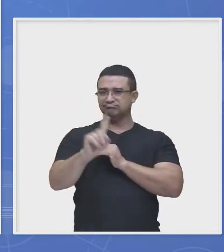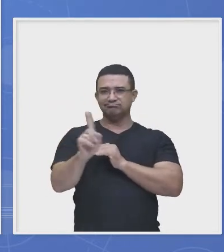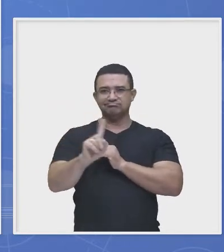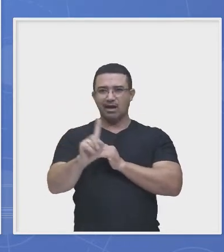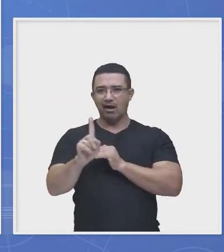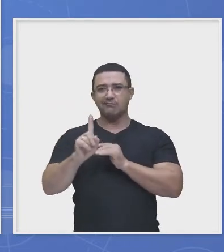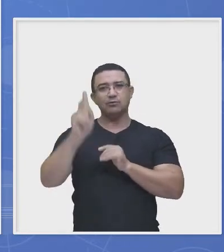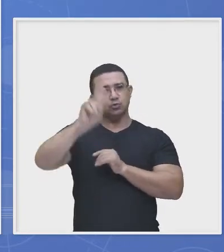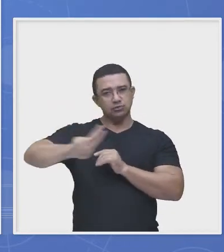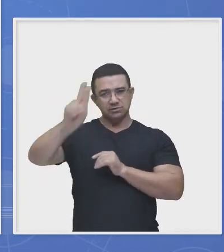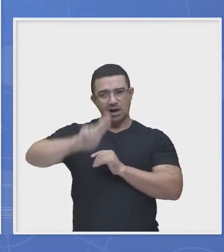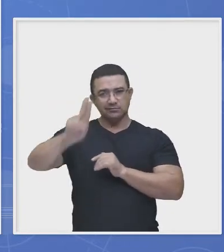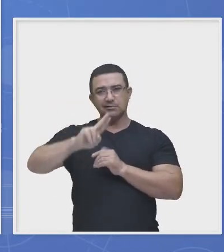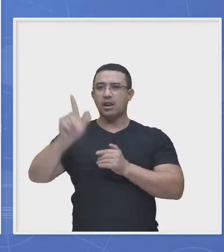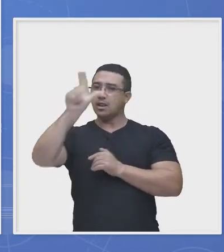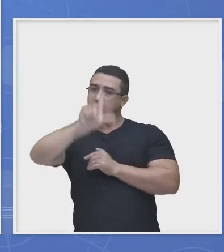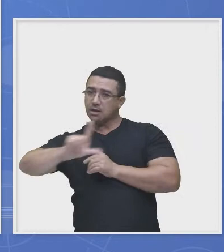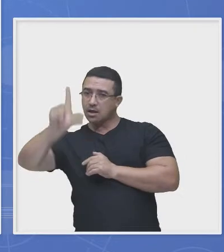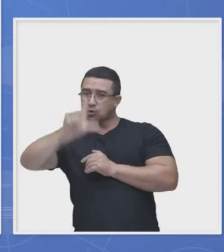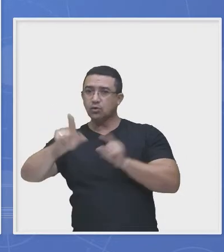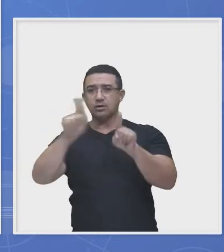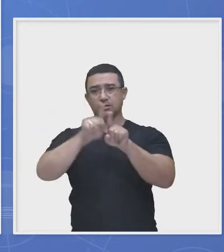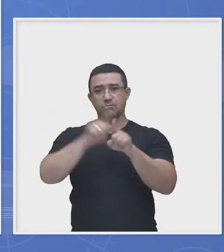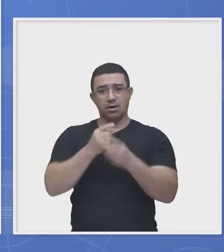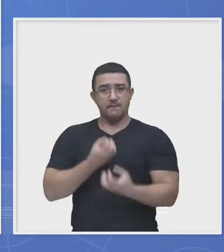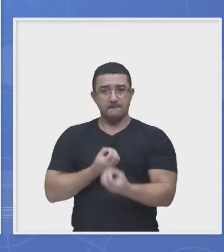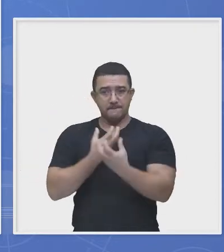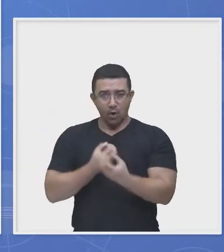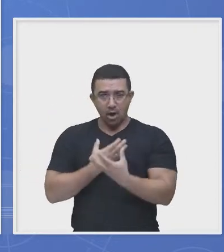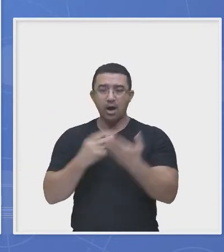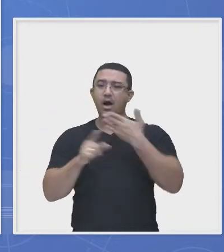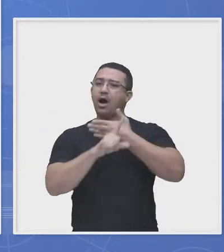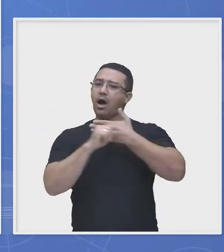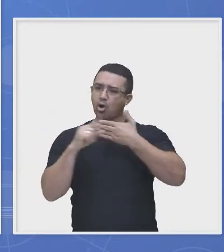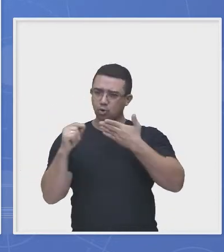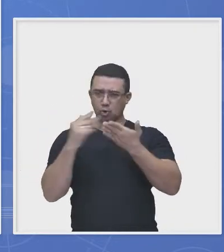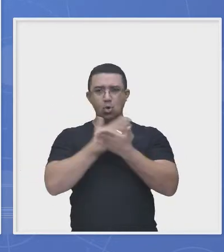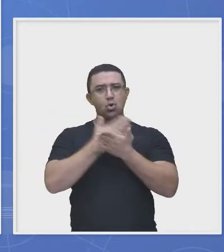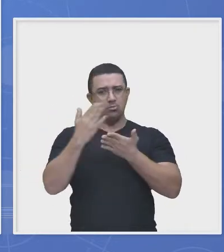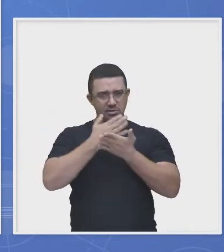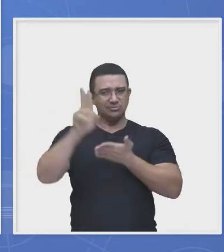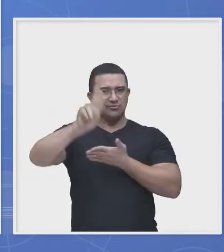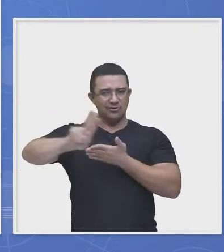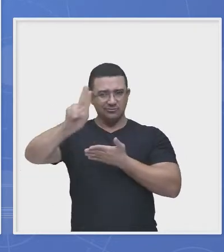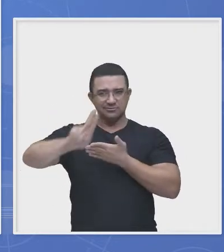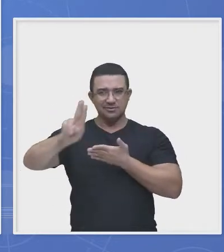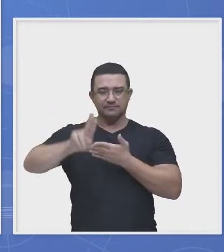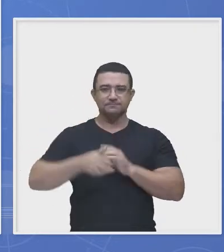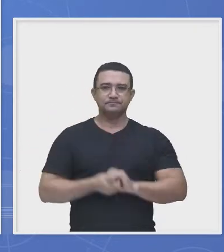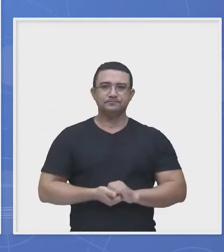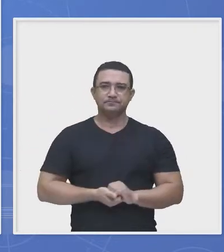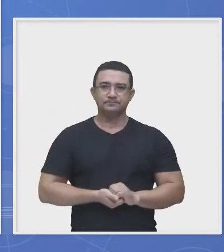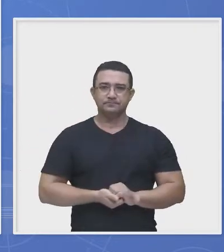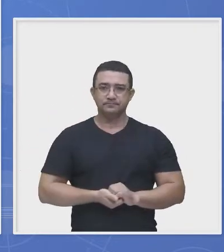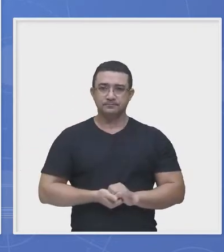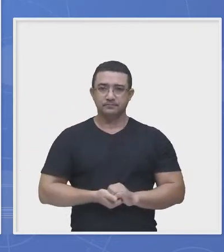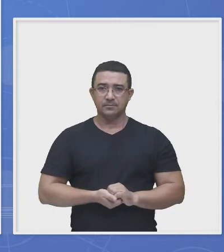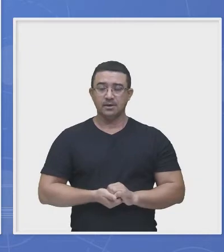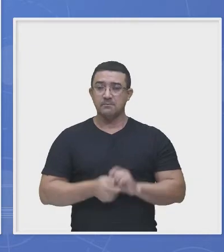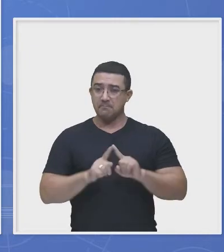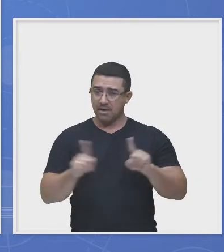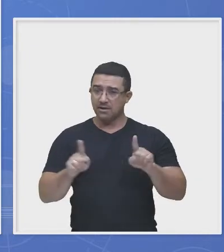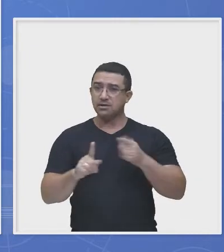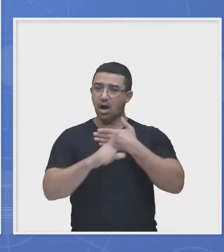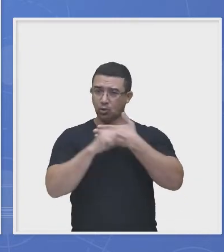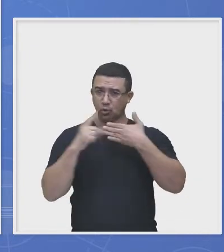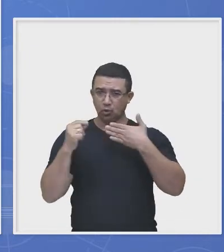poemas. Então nós vamos perceber que alguns autores começaram a fazer isso neste momento, certo? Mas claro, eles produziram